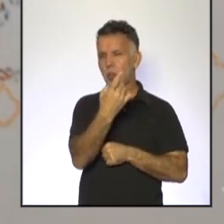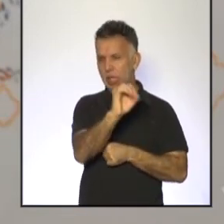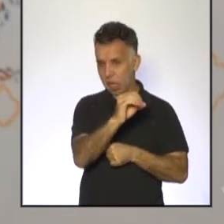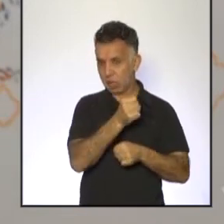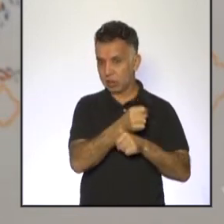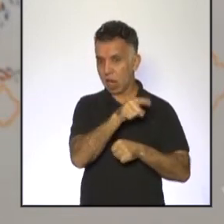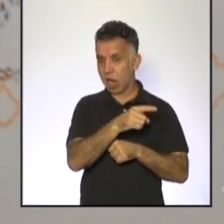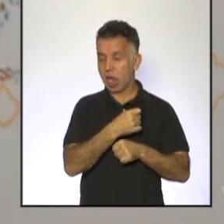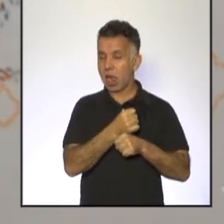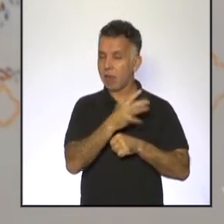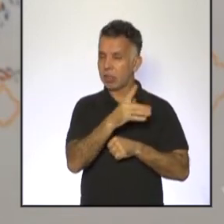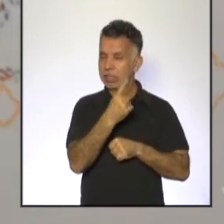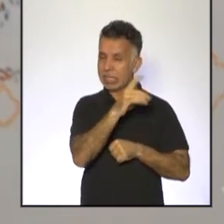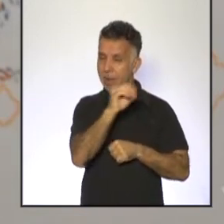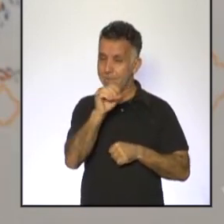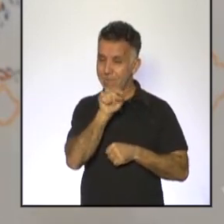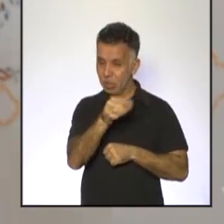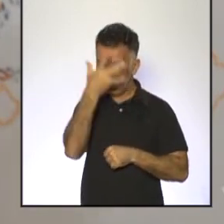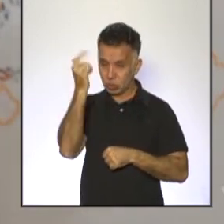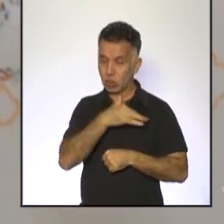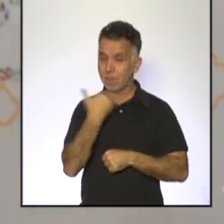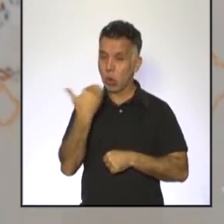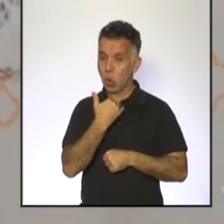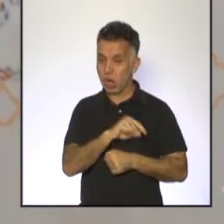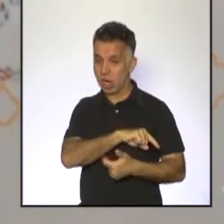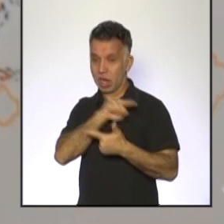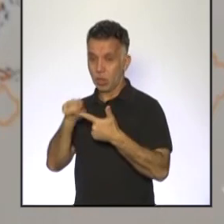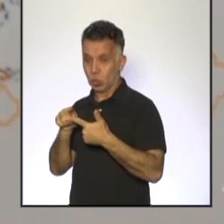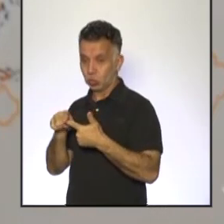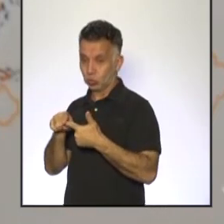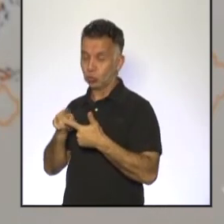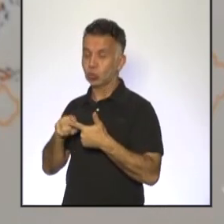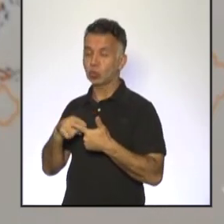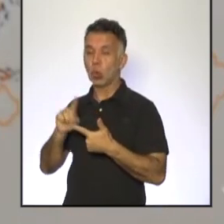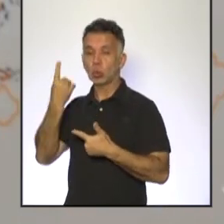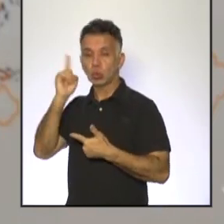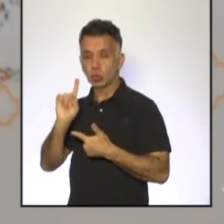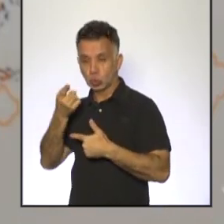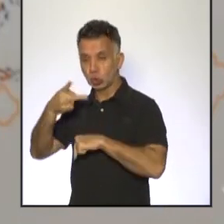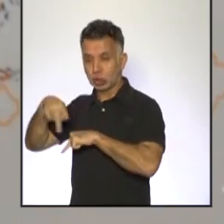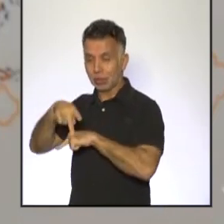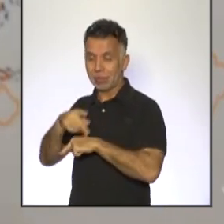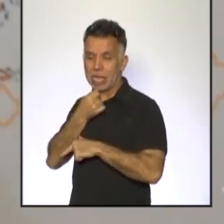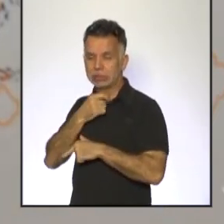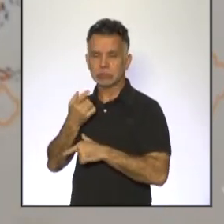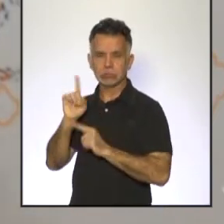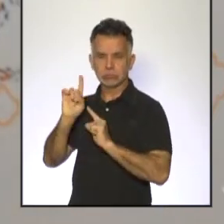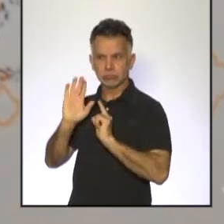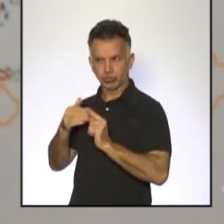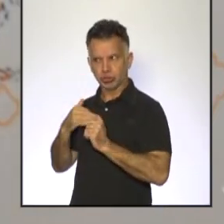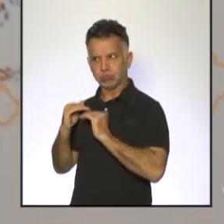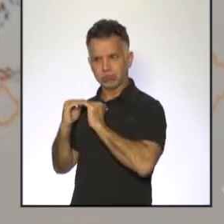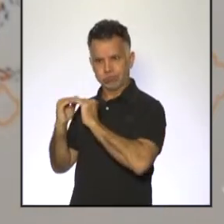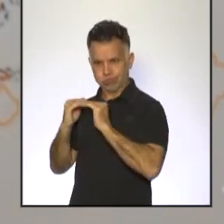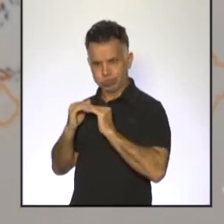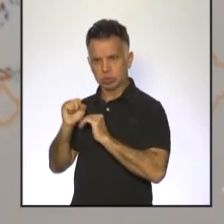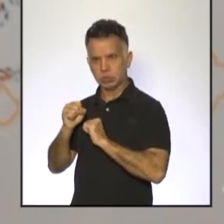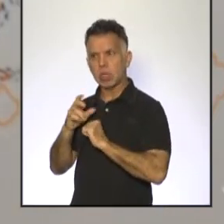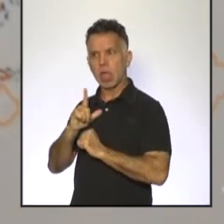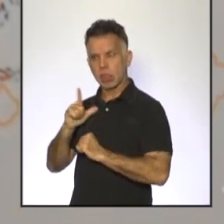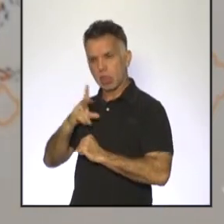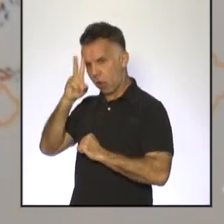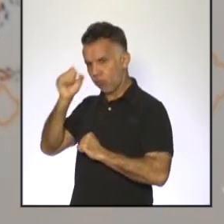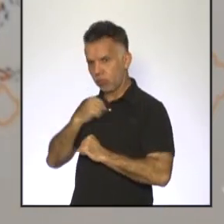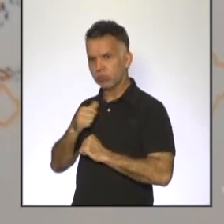Nesse ano, 100 mil pessoas morreram. Chile, Concepción, no Chile, um país bem estruturado, que tradicionalmente tem